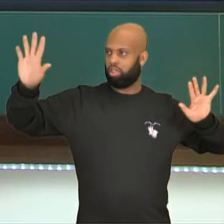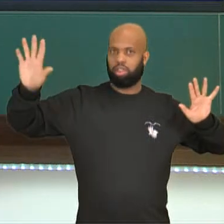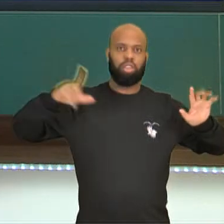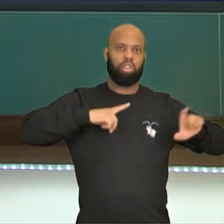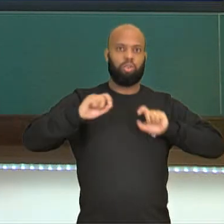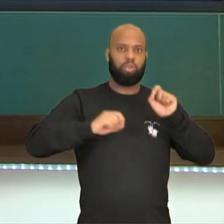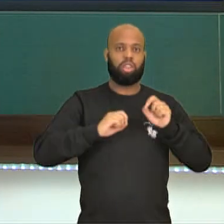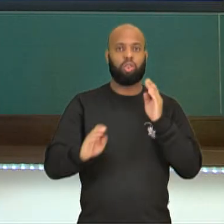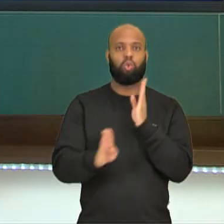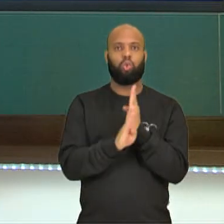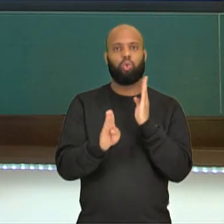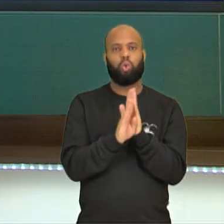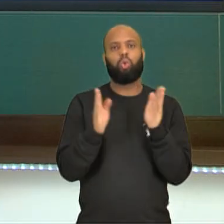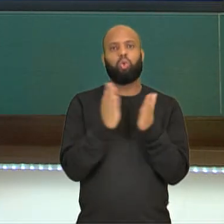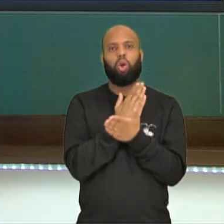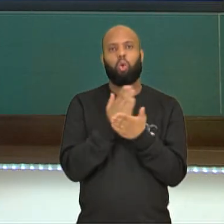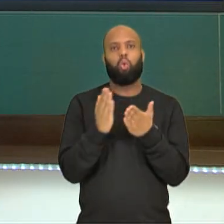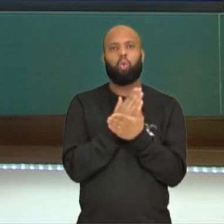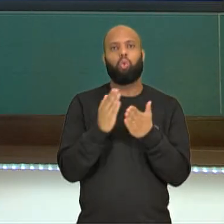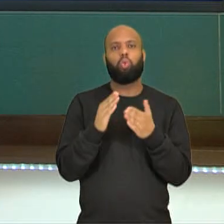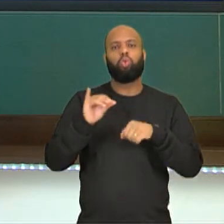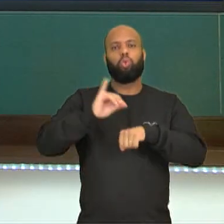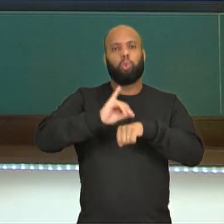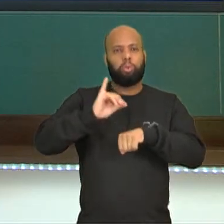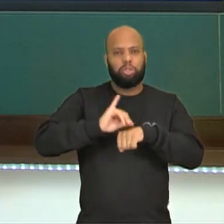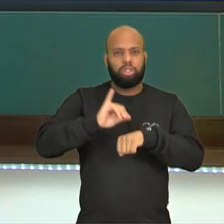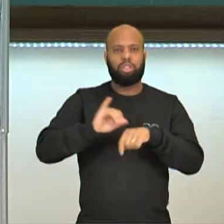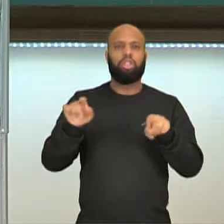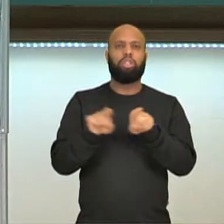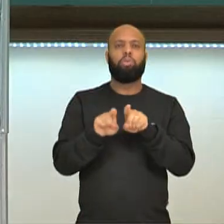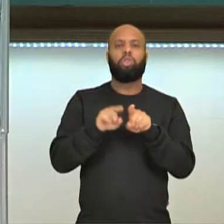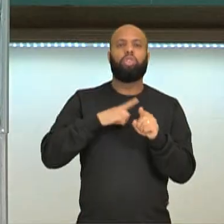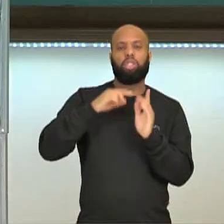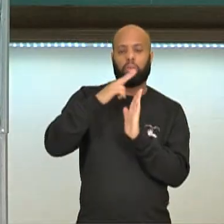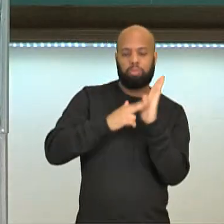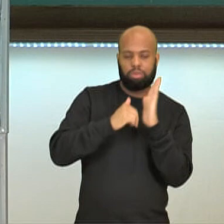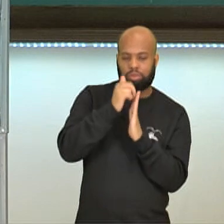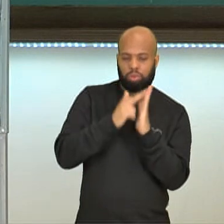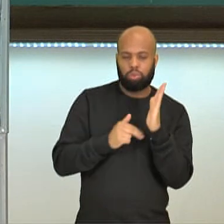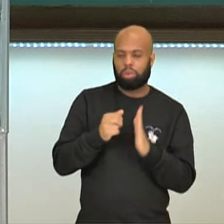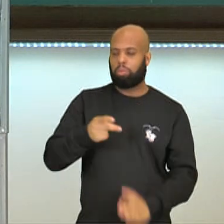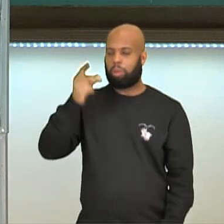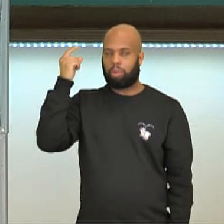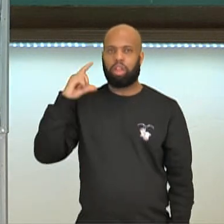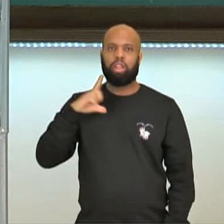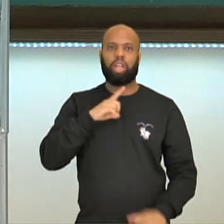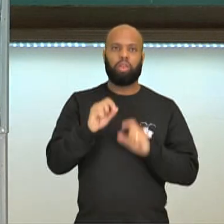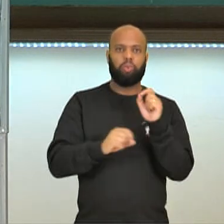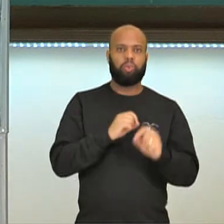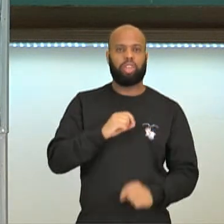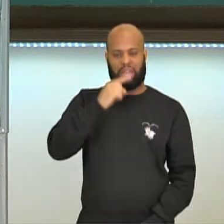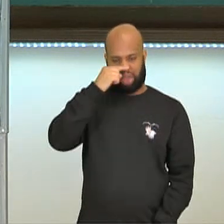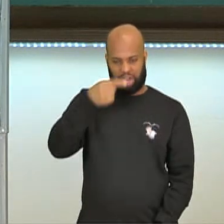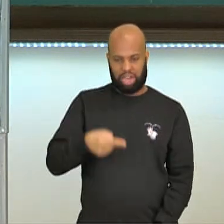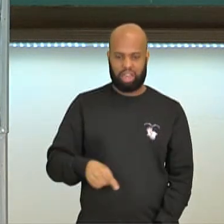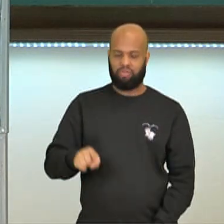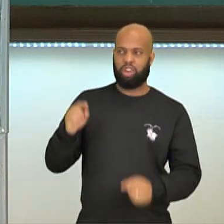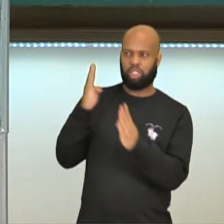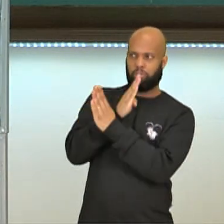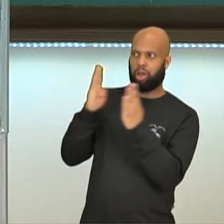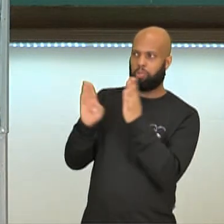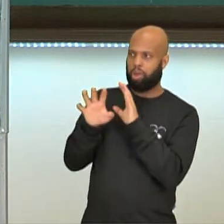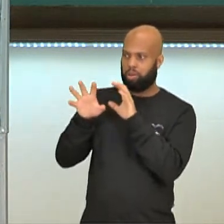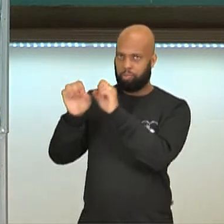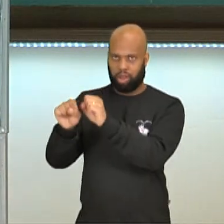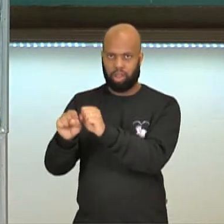de lança, pinturas rupestres que estão relacionadas a esses caçadores de mamutes que passaram pelo Estreito de Bering e povoaram a